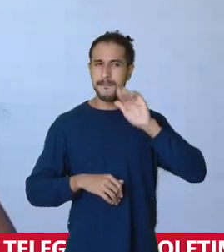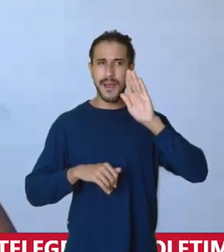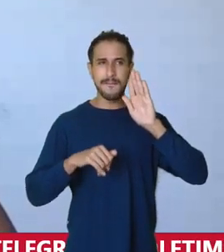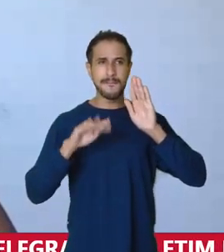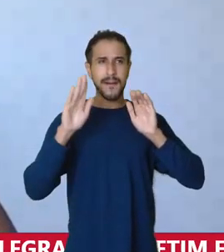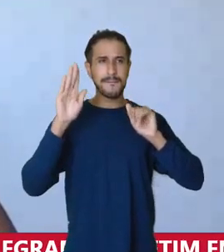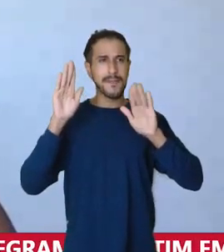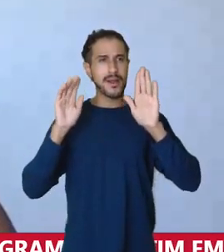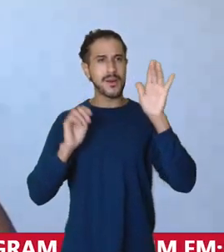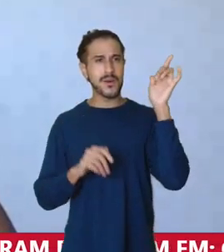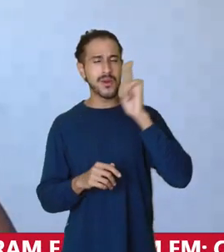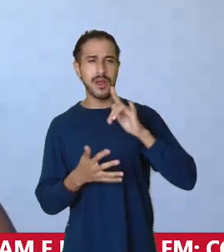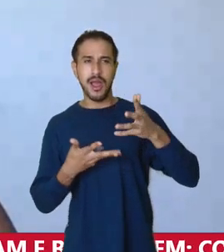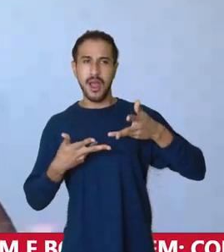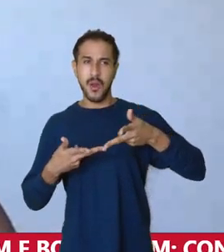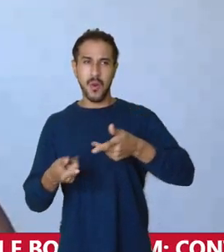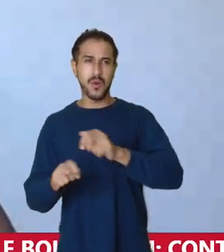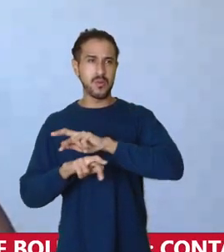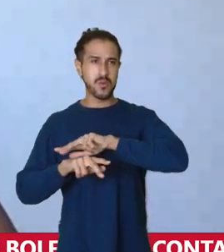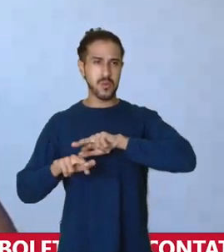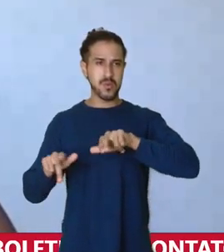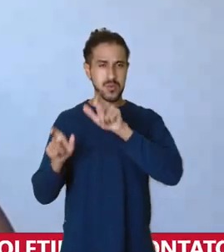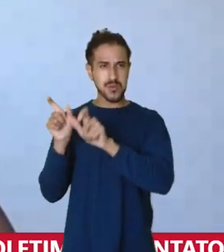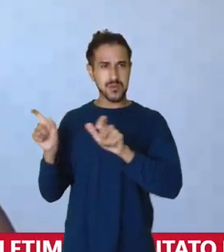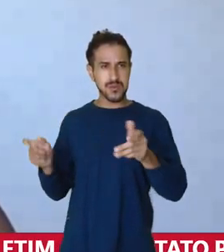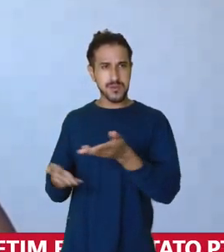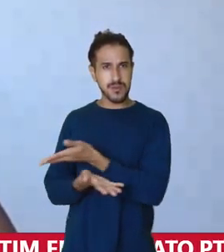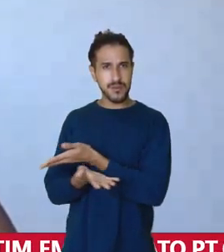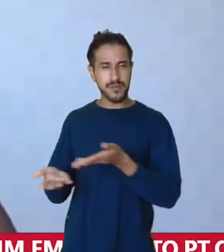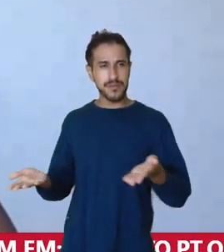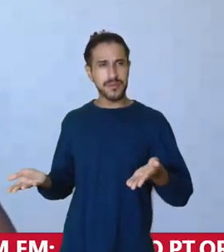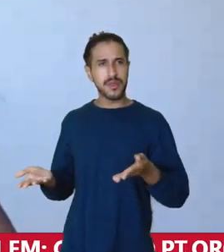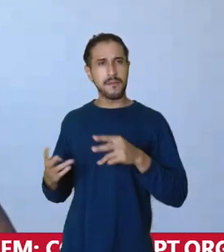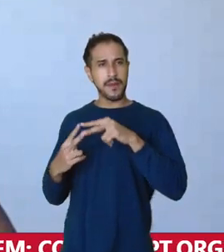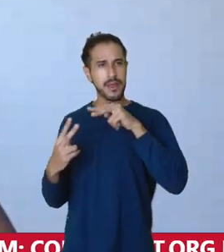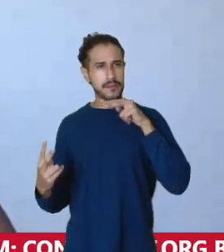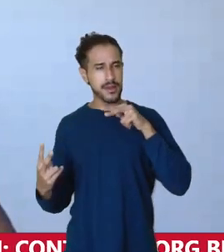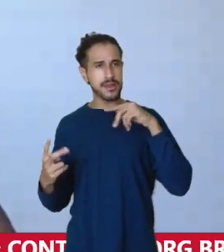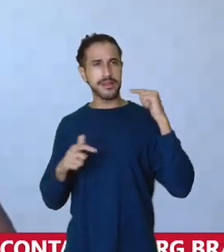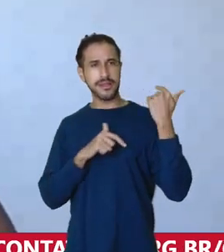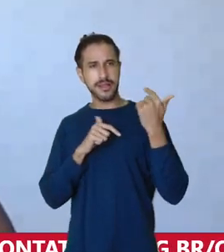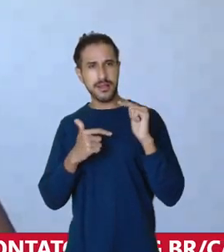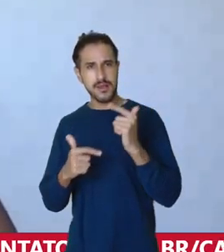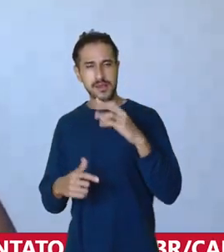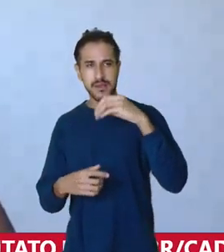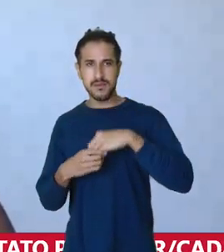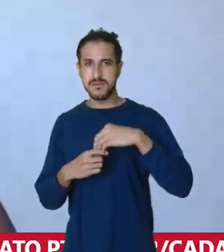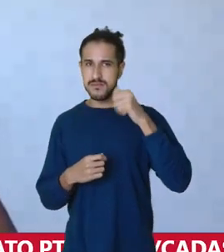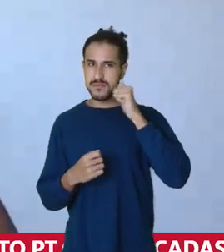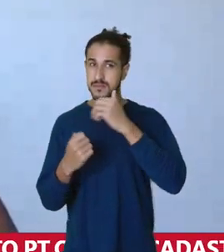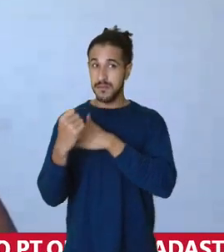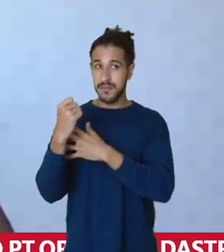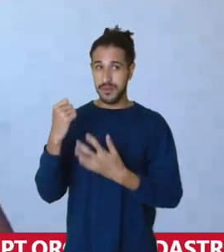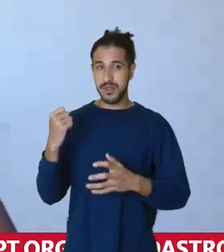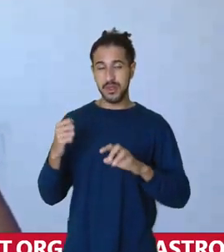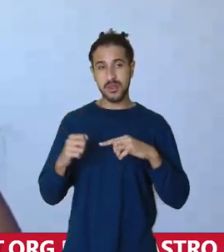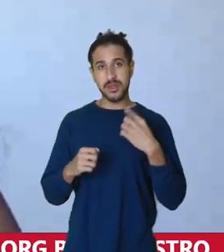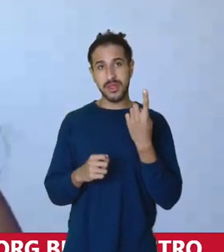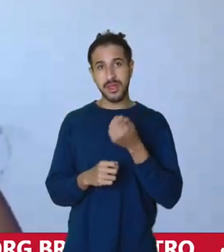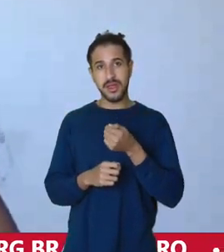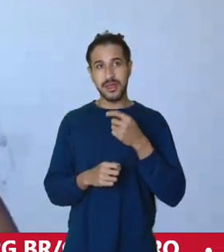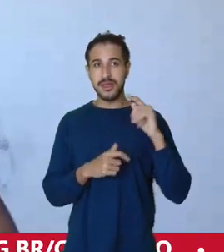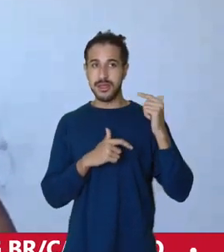mais acolhidas por diferentes linhas e tradições dentro dos feminismos, se é que a gente pode falar